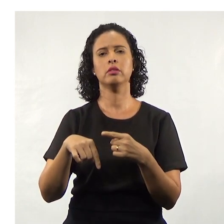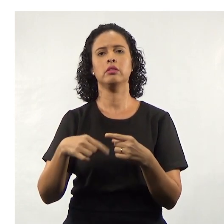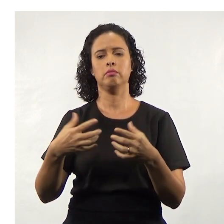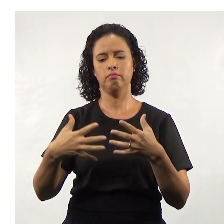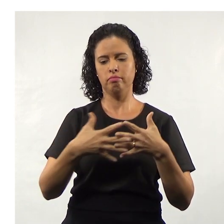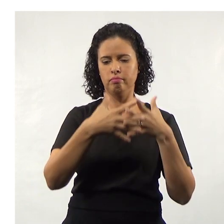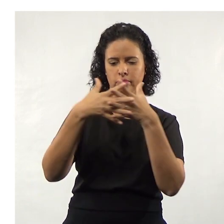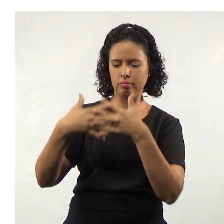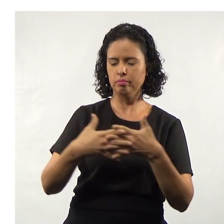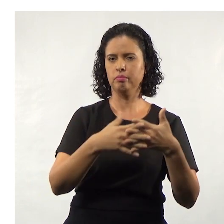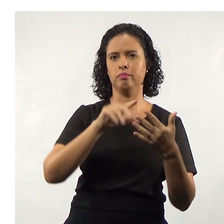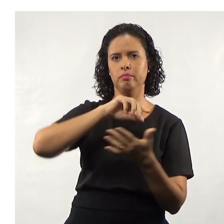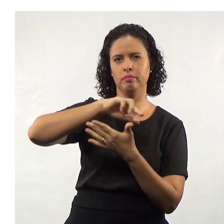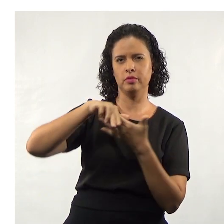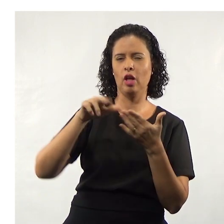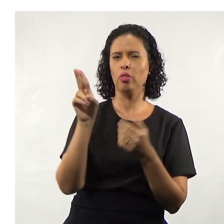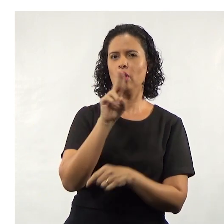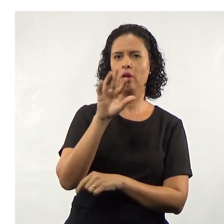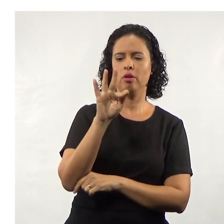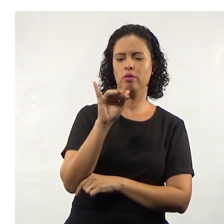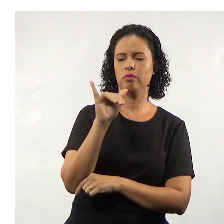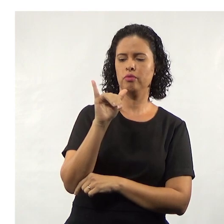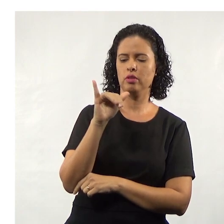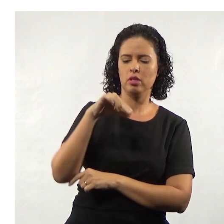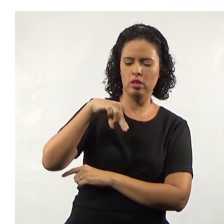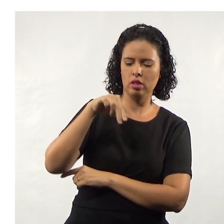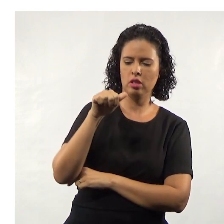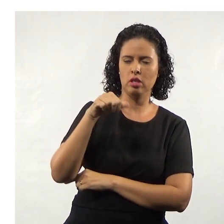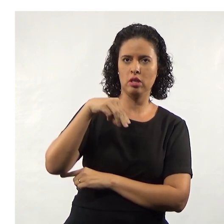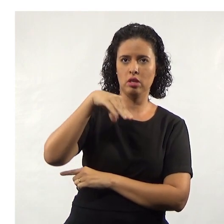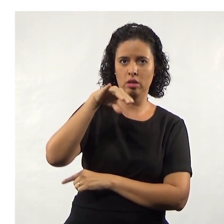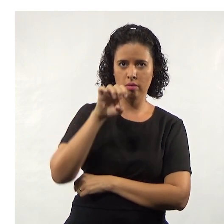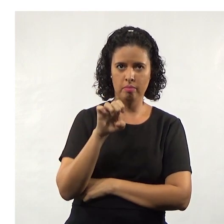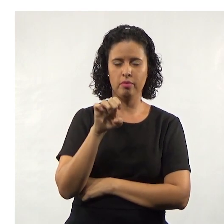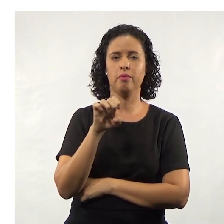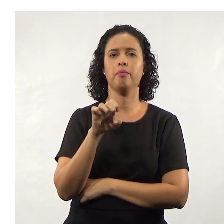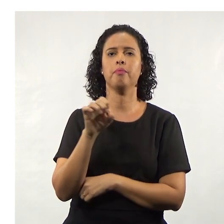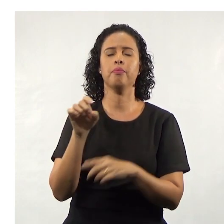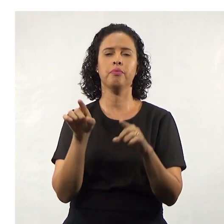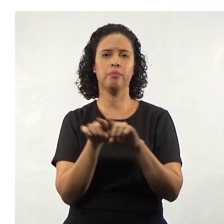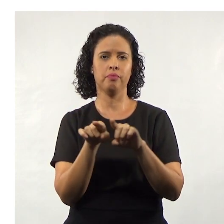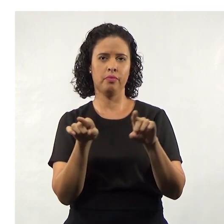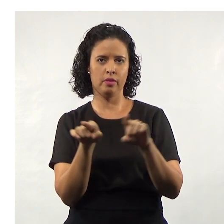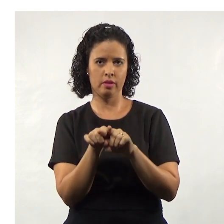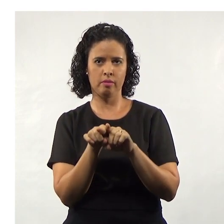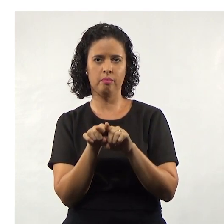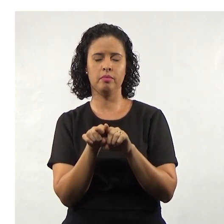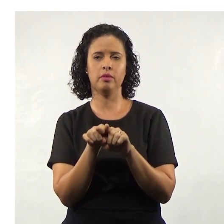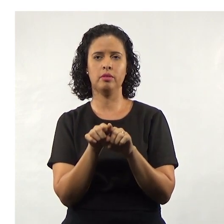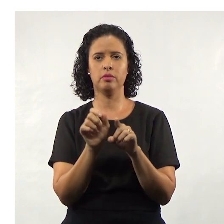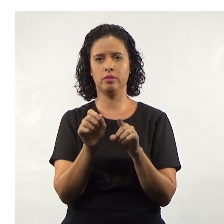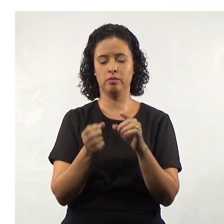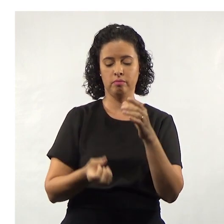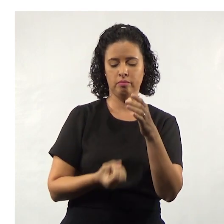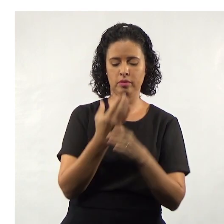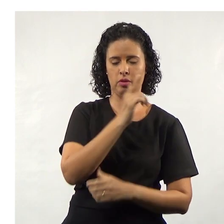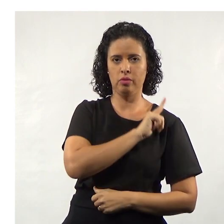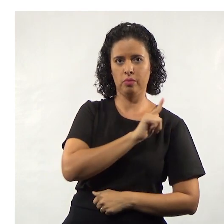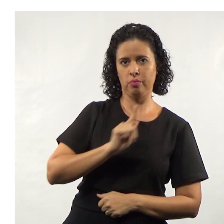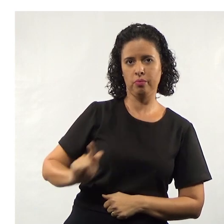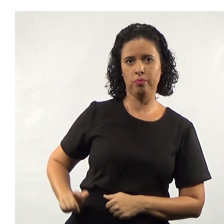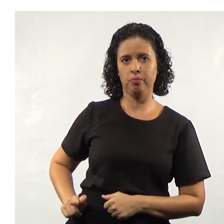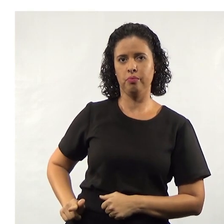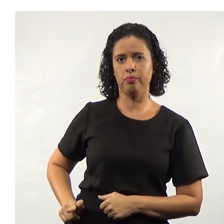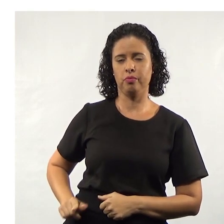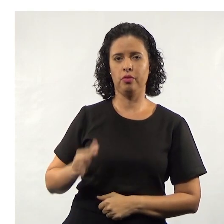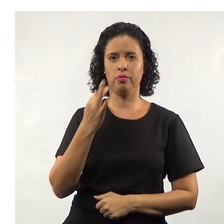é empresário aí um pouco mais antigo vai lembrar desse FINAME aqui, tá? Em oposição ao fundo, foi criado pelo governo